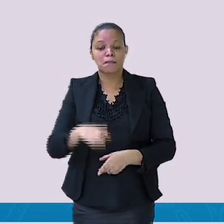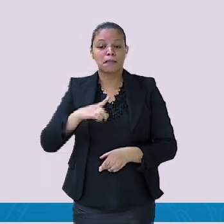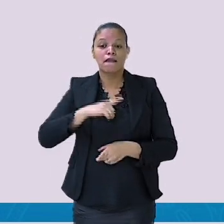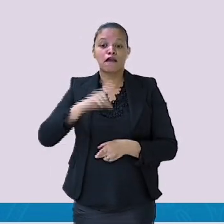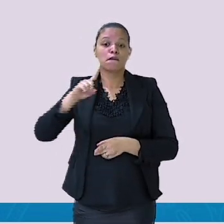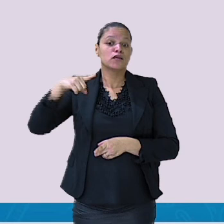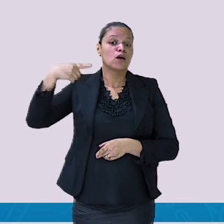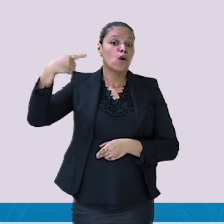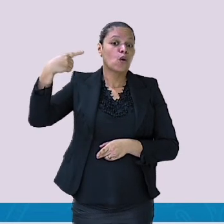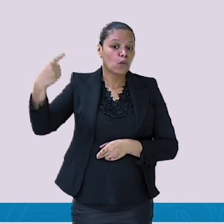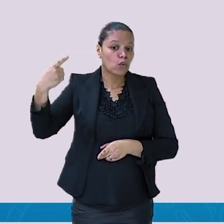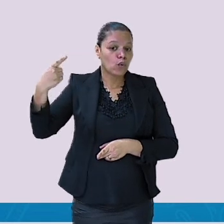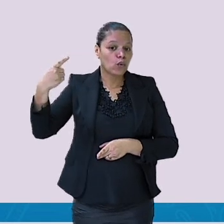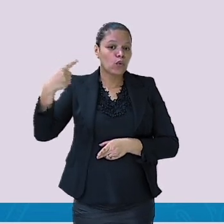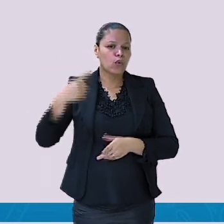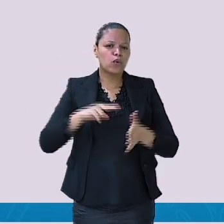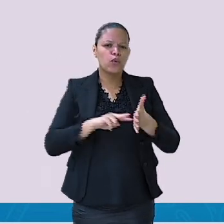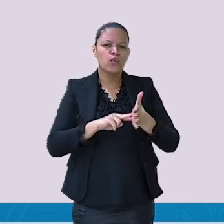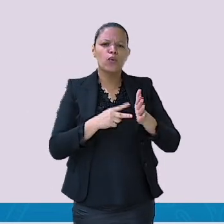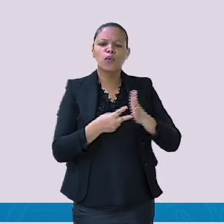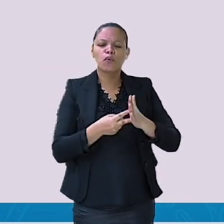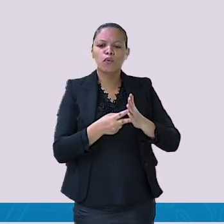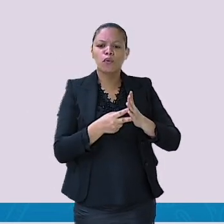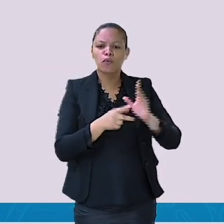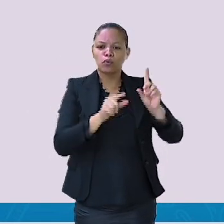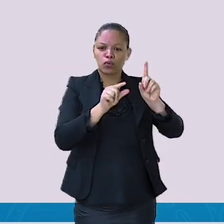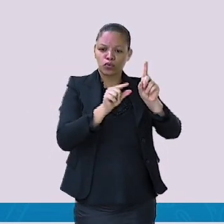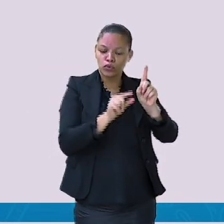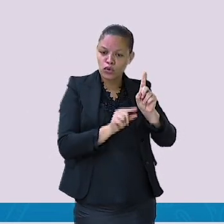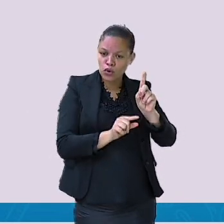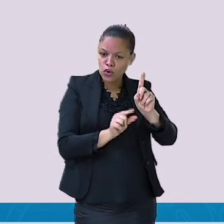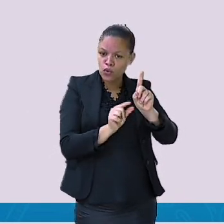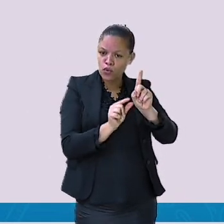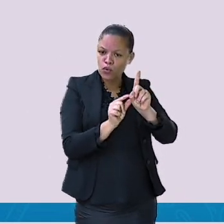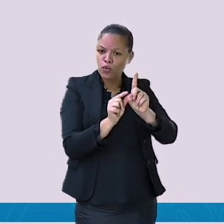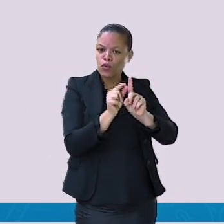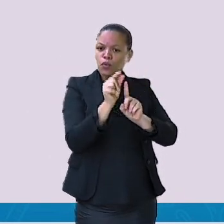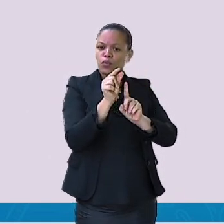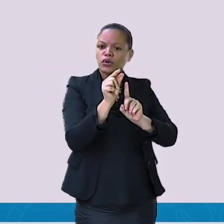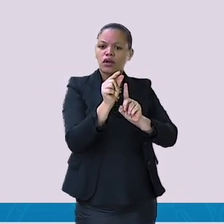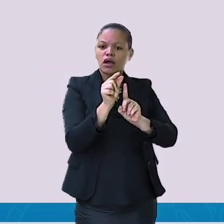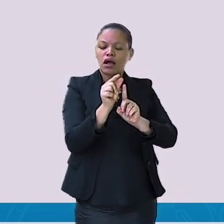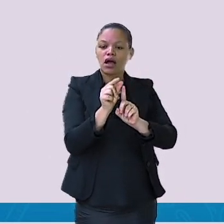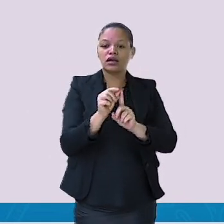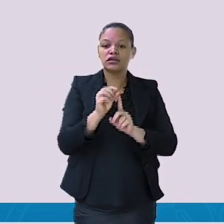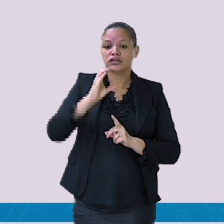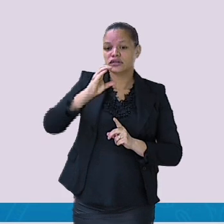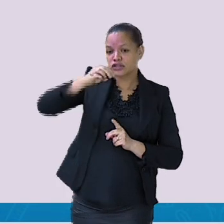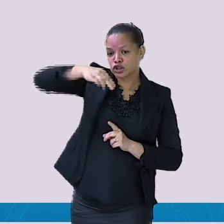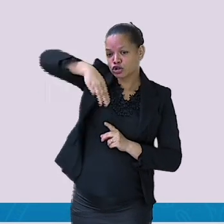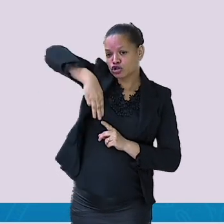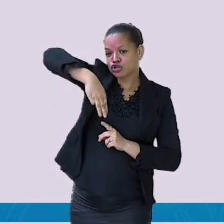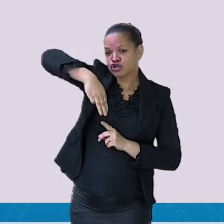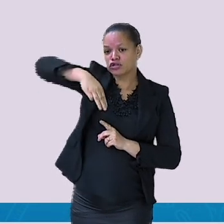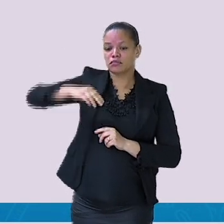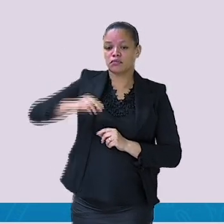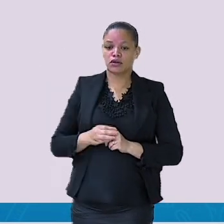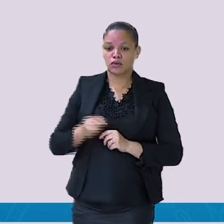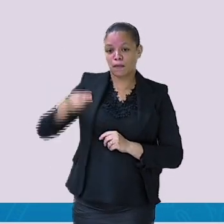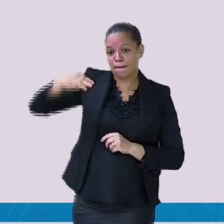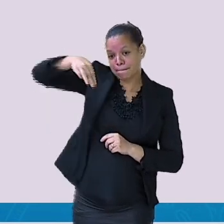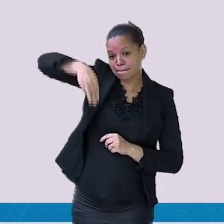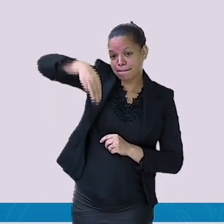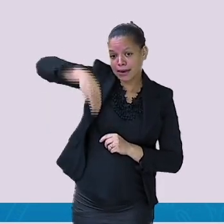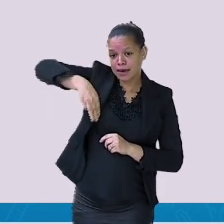as unidades em centímetros, em metros, ok? Metros, centímetros, milímetros.